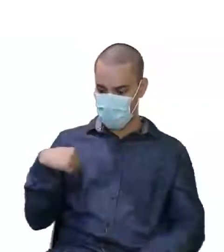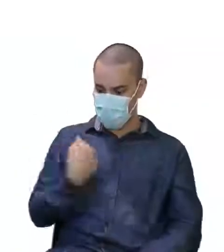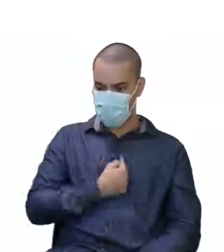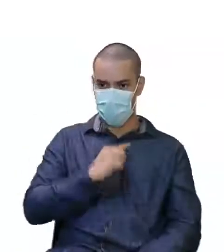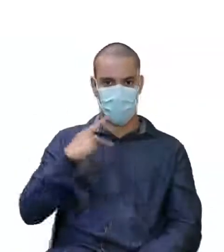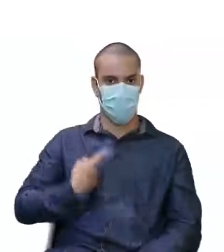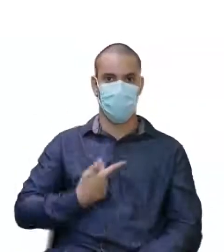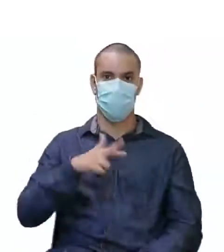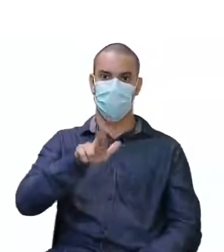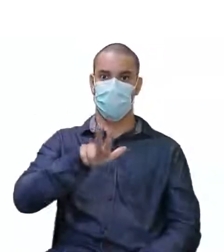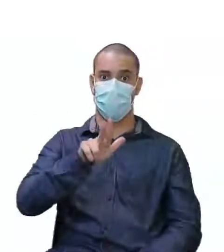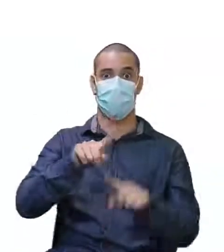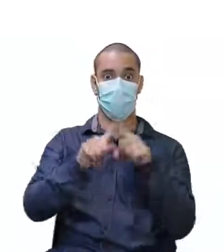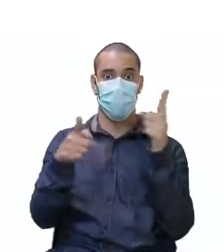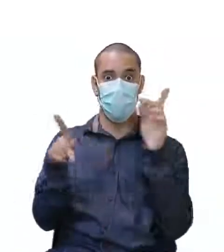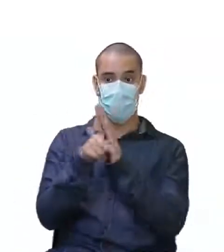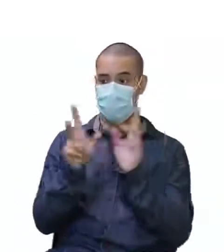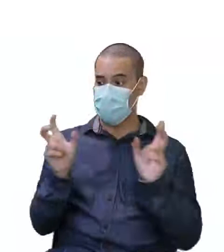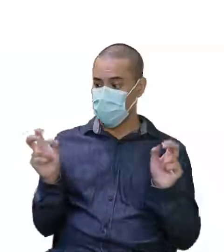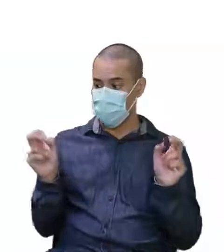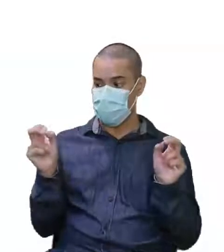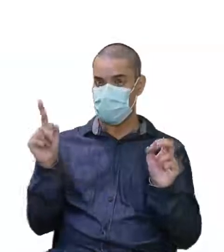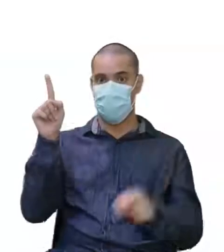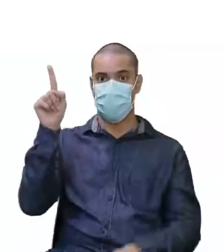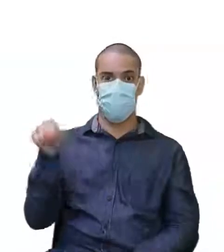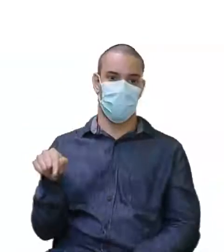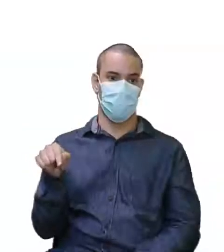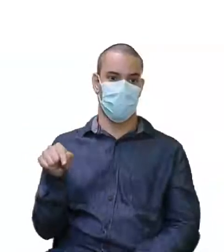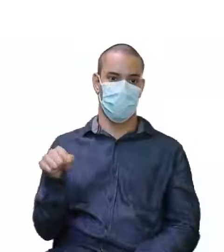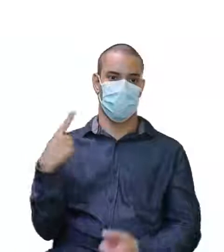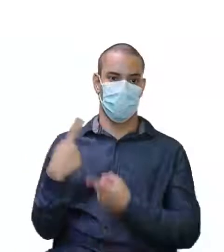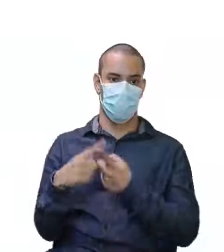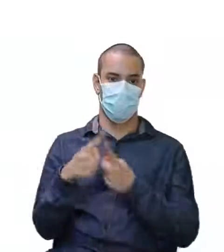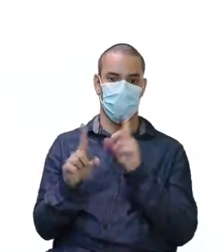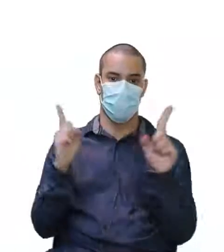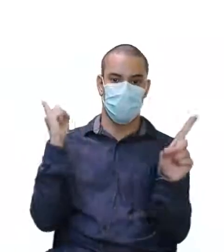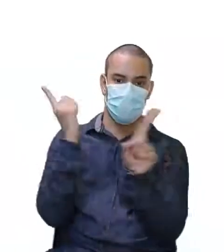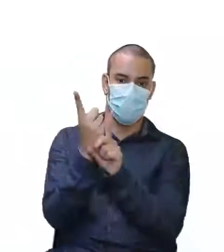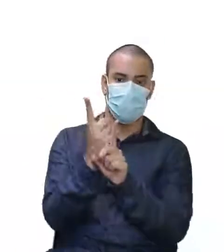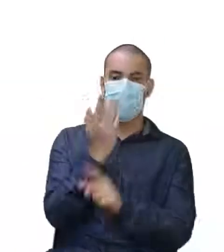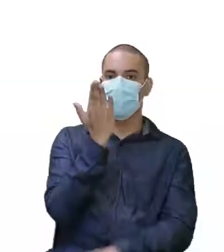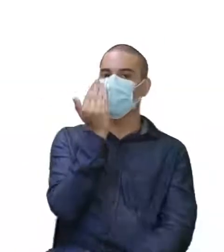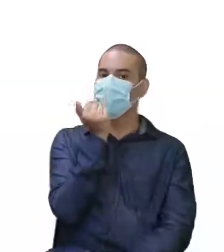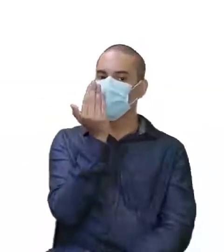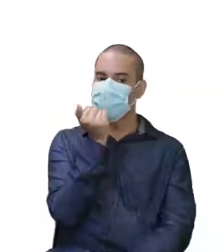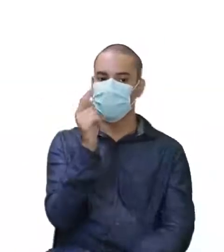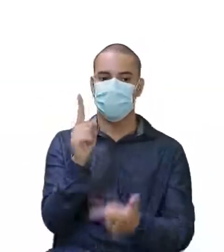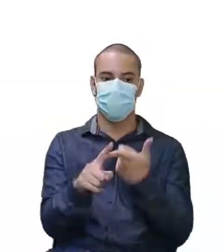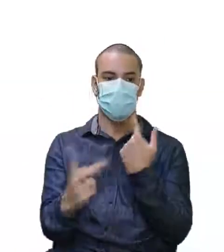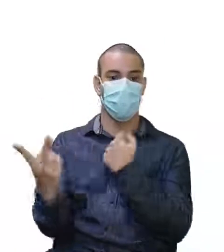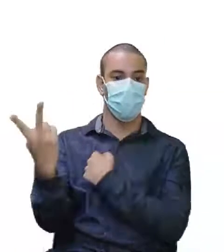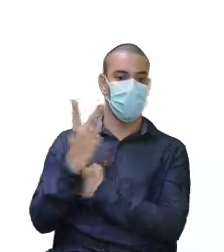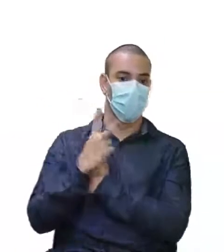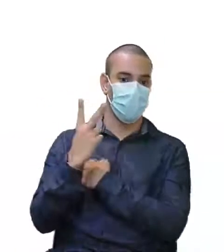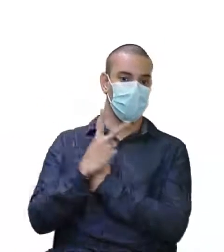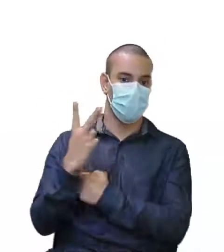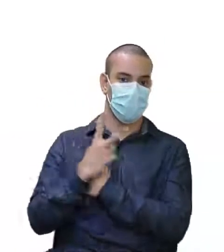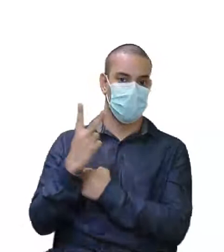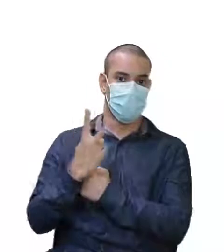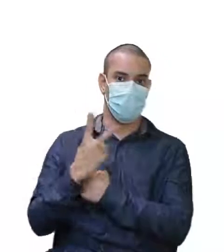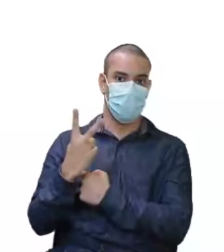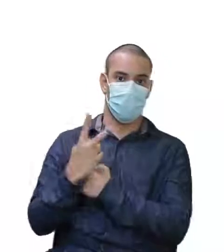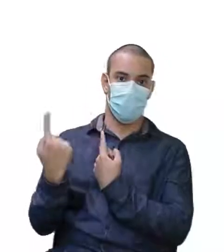gente. Mas, para o caranguejo, ó, o que ele encontra lá? A alimentação e proteção contra os